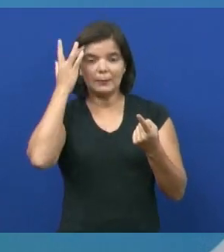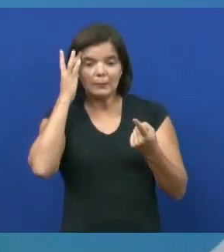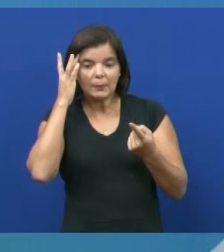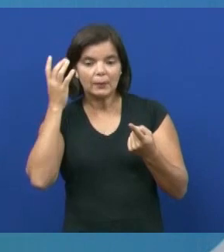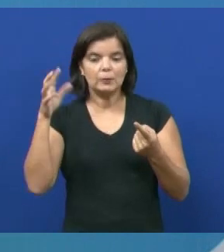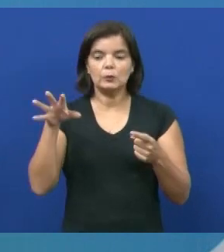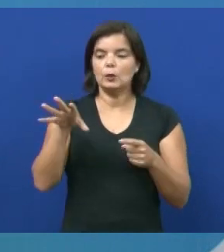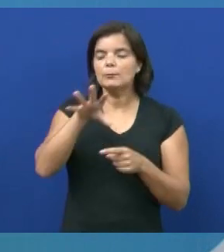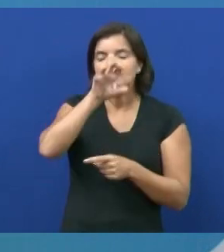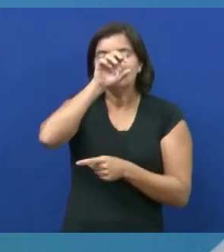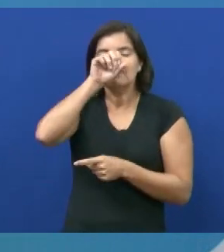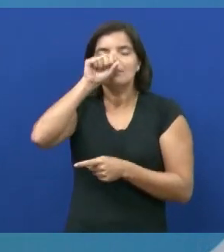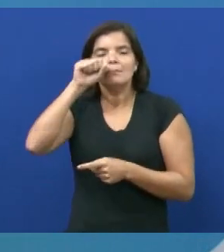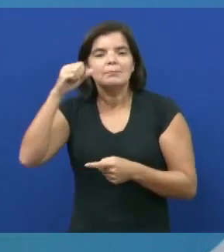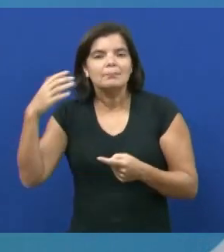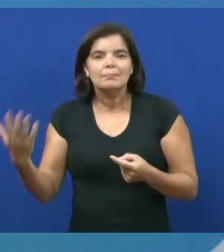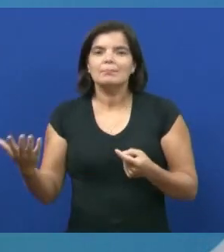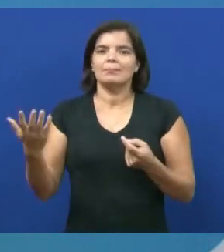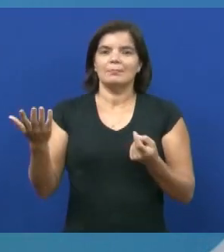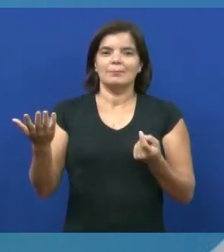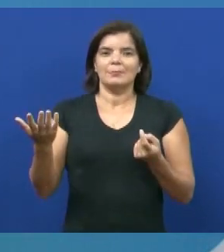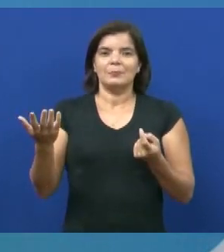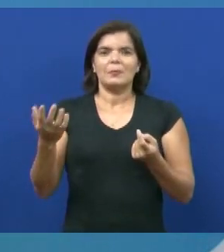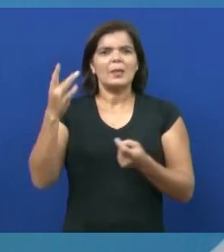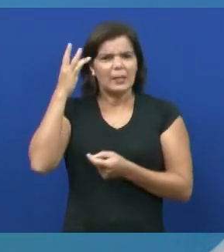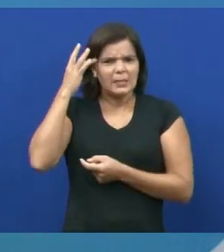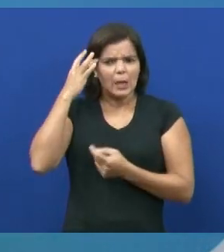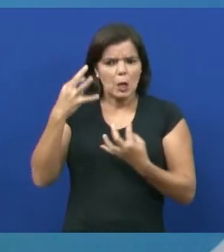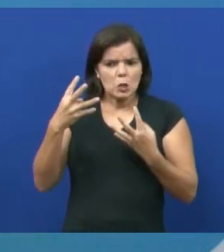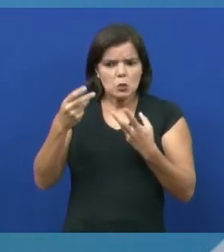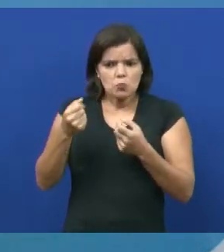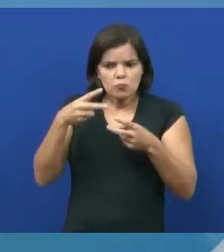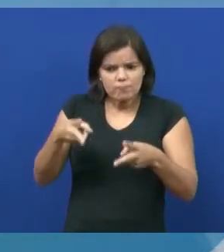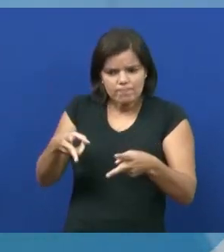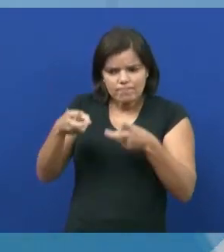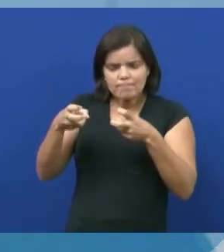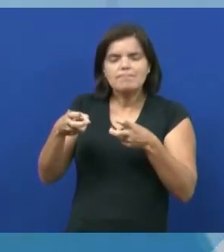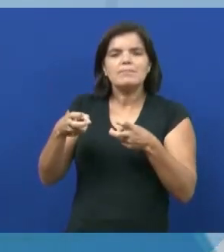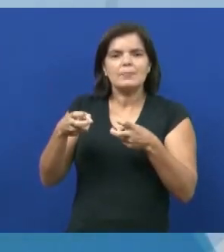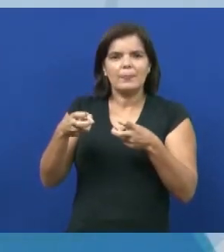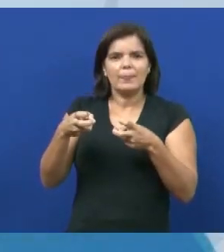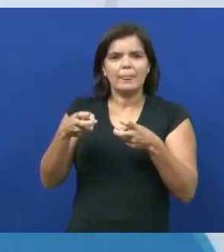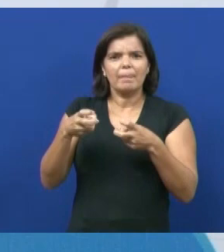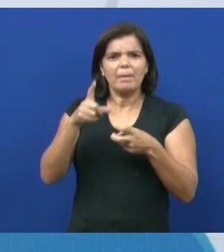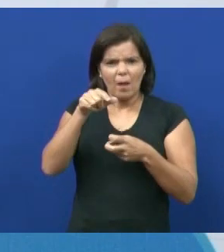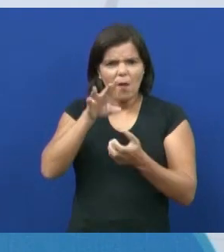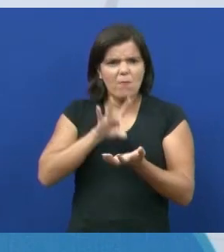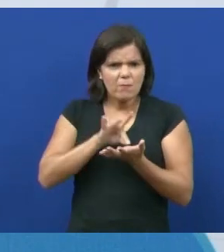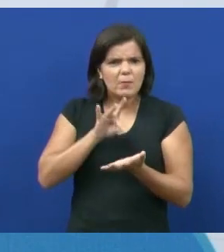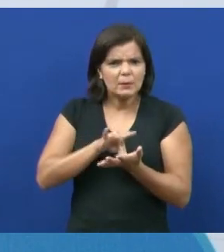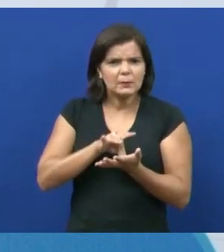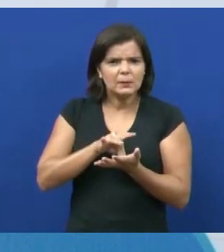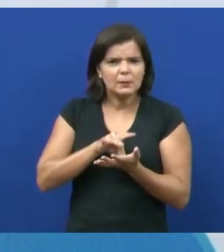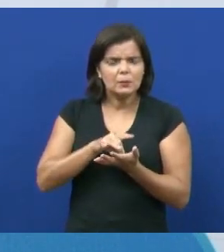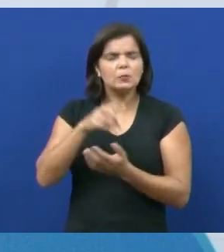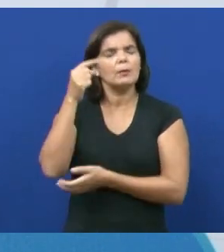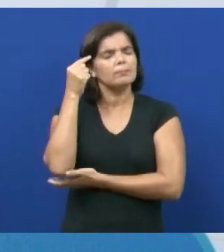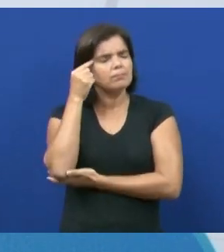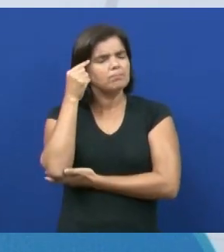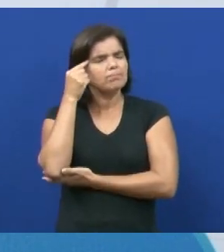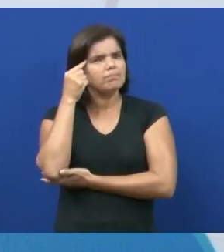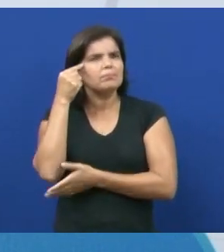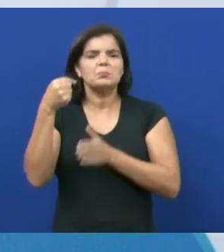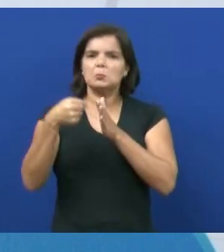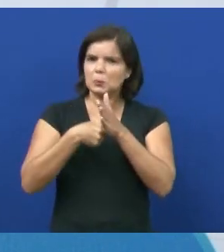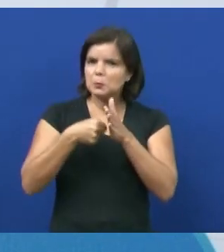pelo seu olfato, o cheiro, será que tudo que você capta pelos seus sentidos é verdadeiro? Você já parou para se